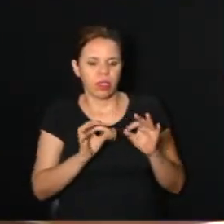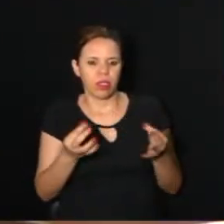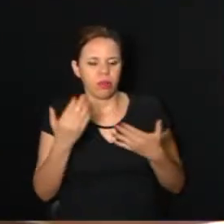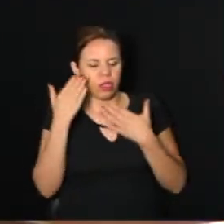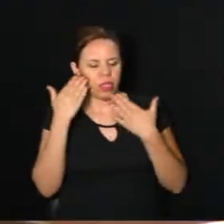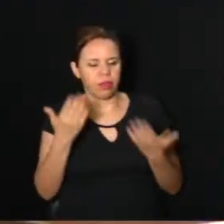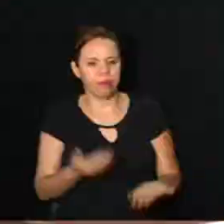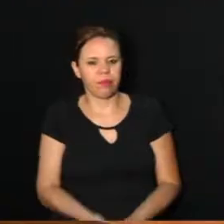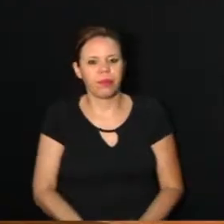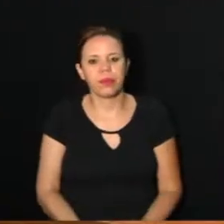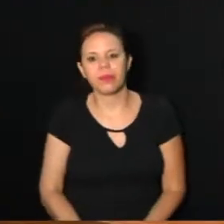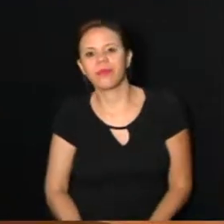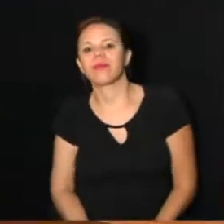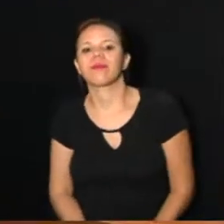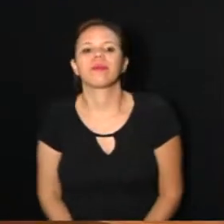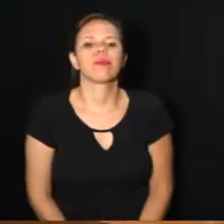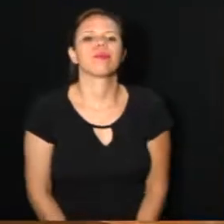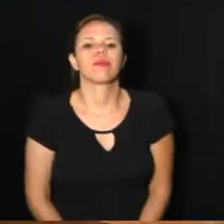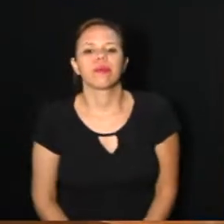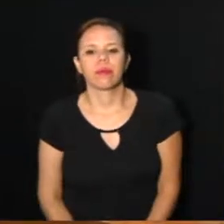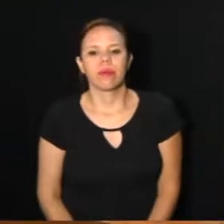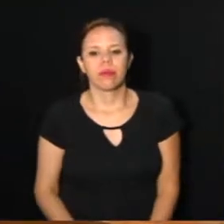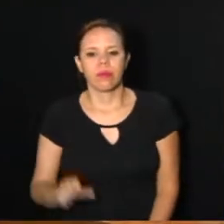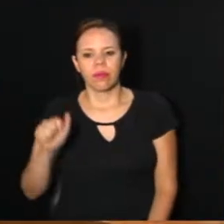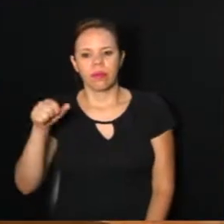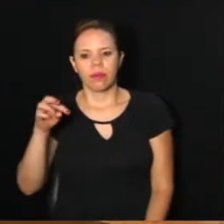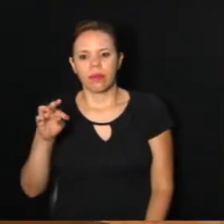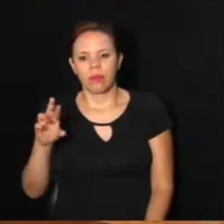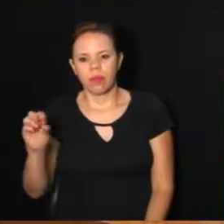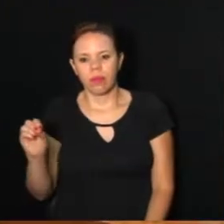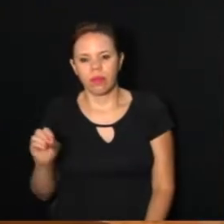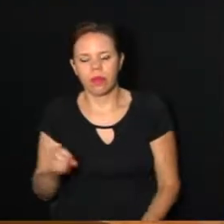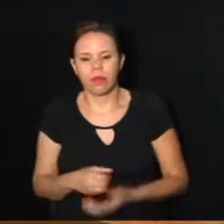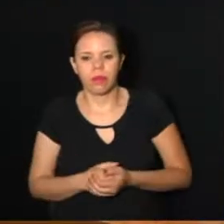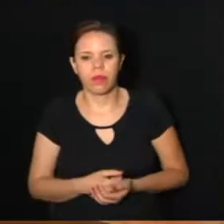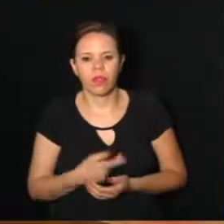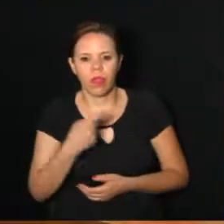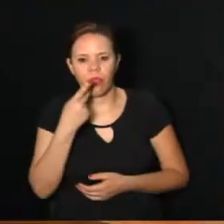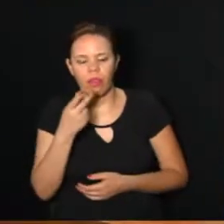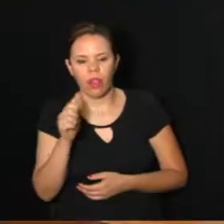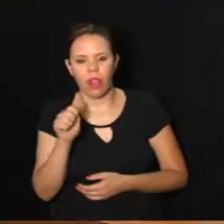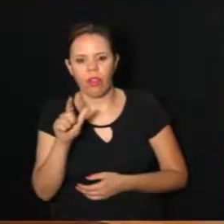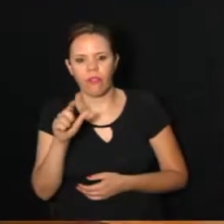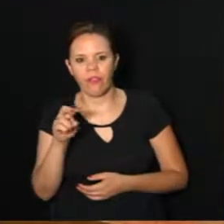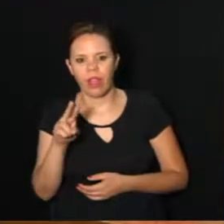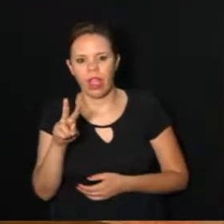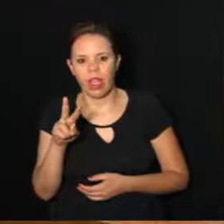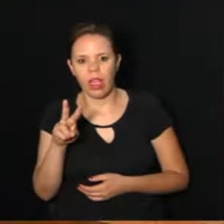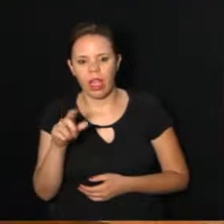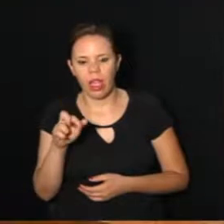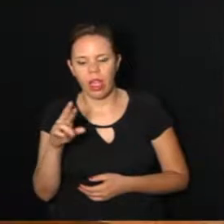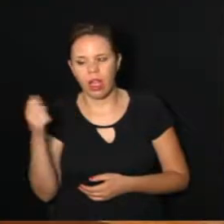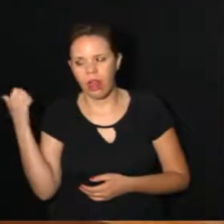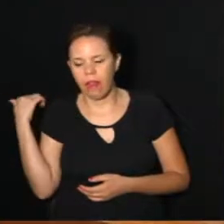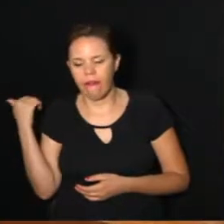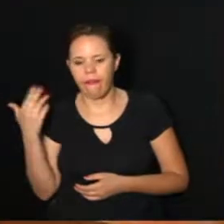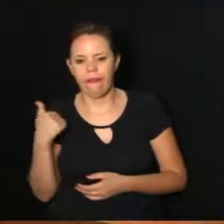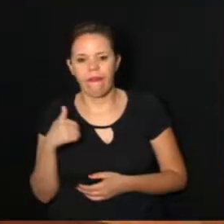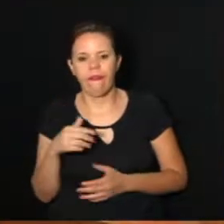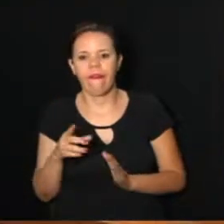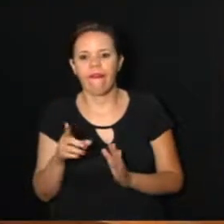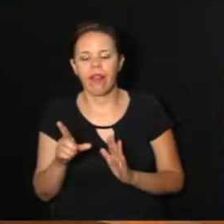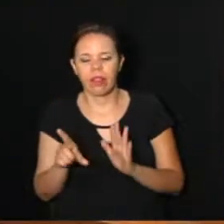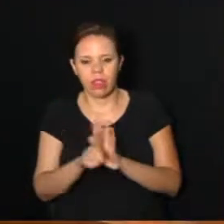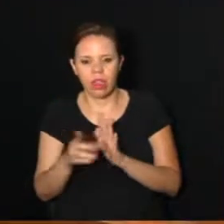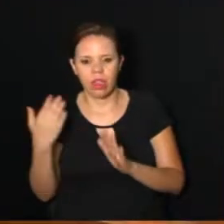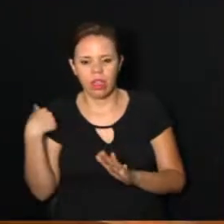obrigado. Agradeço, Eduardo Santoro. Seria só um adendo. Pois não. Quando ele falou do alvará, eu me lembrei que, na época, a gente